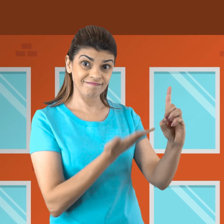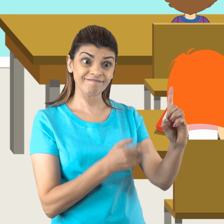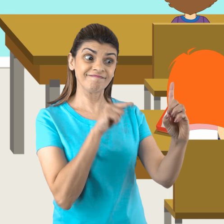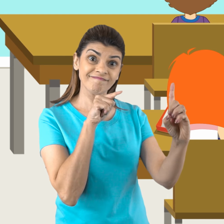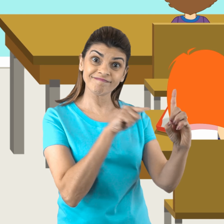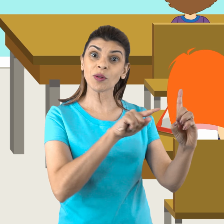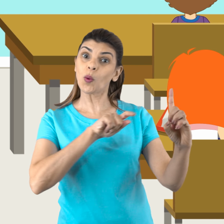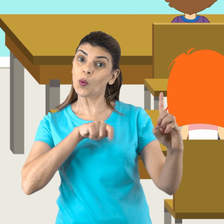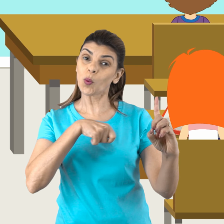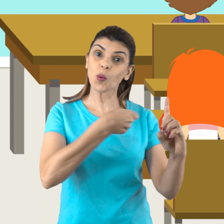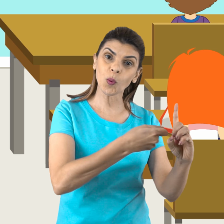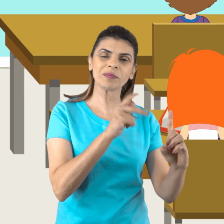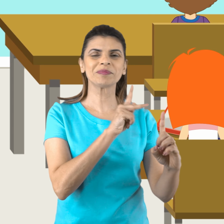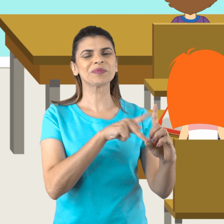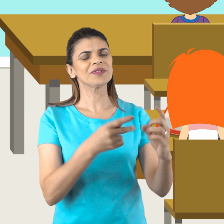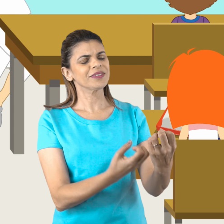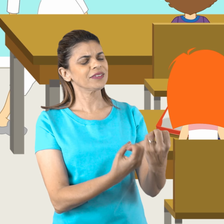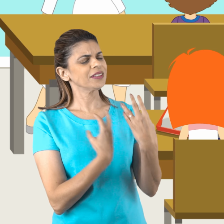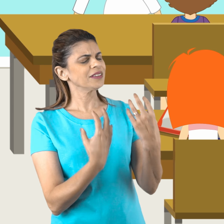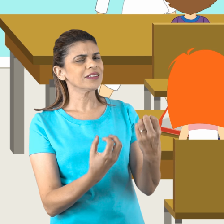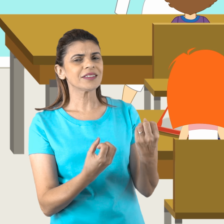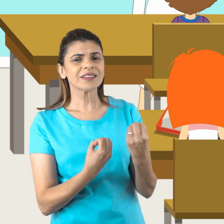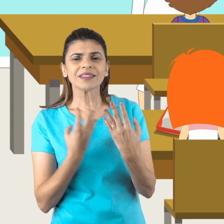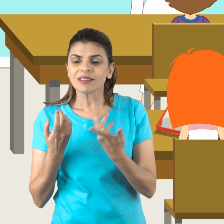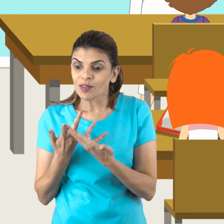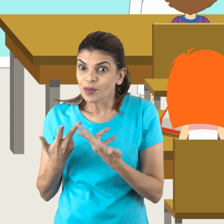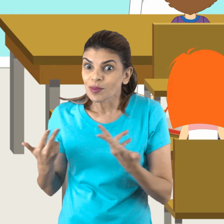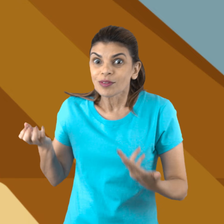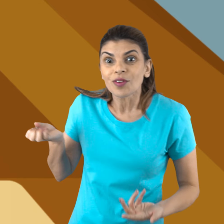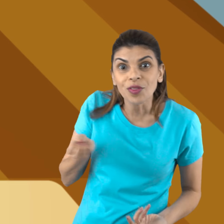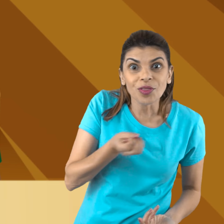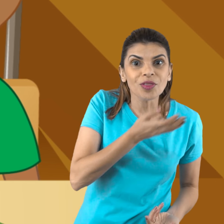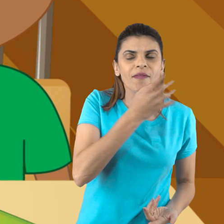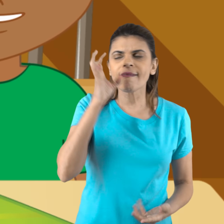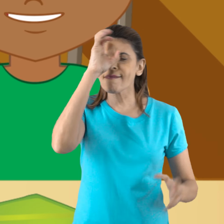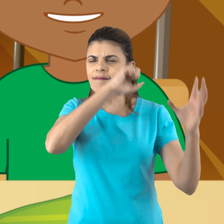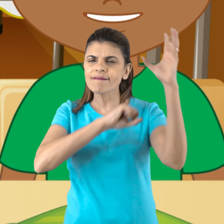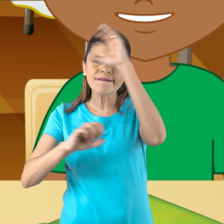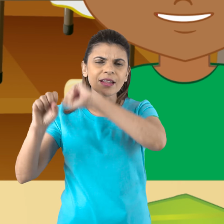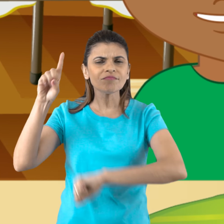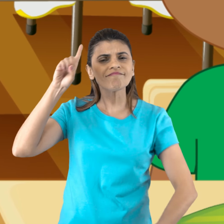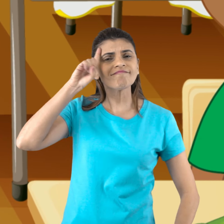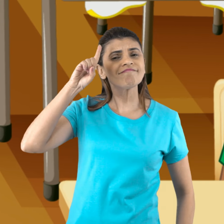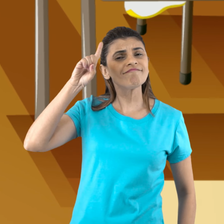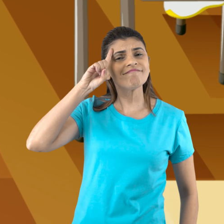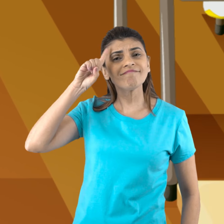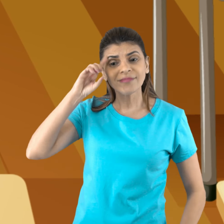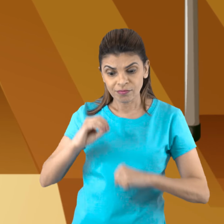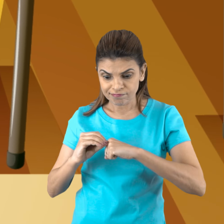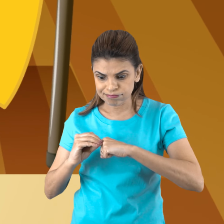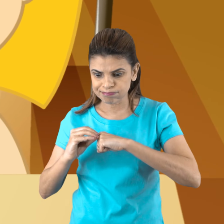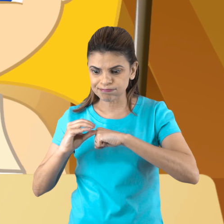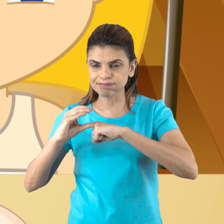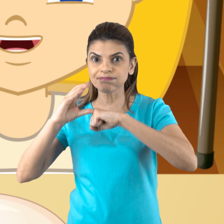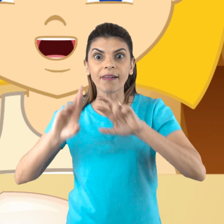por você que ensina coisas novas pra gente cada dia é tão